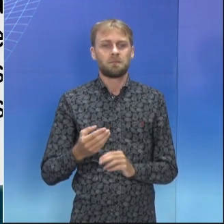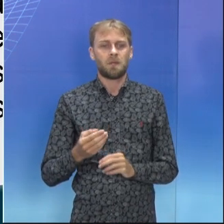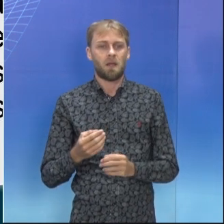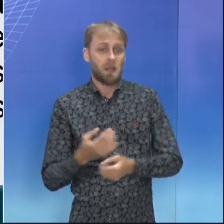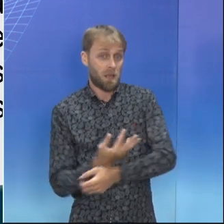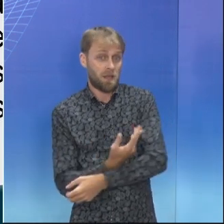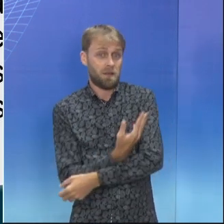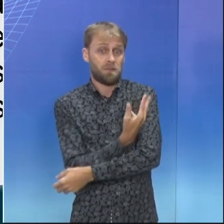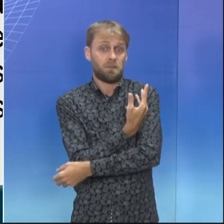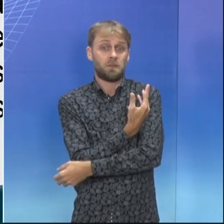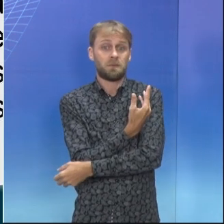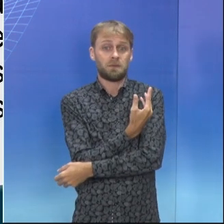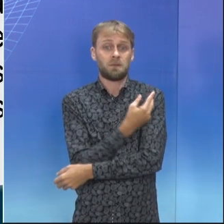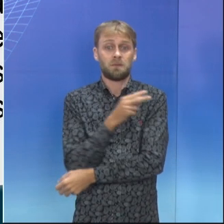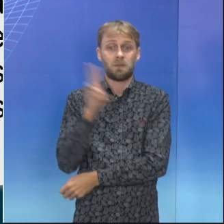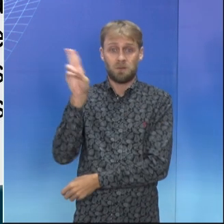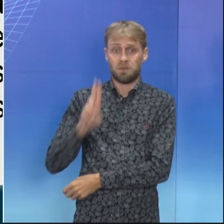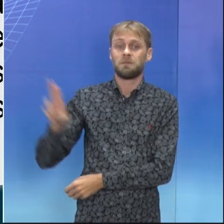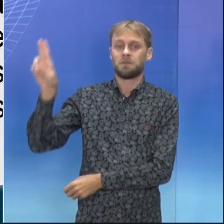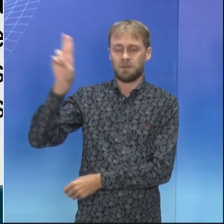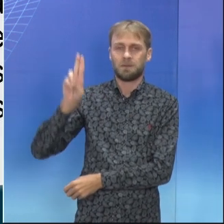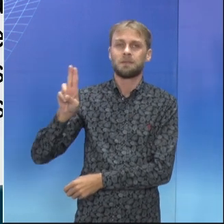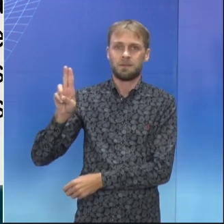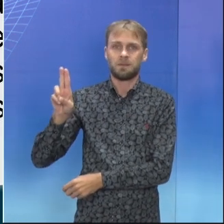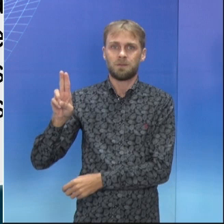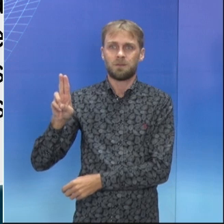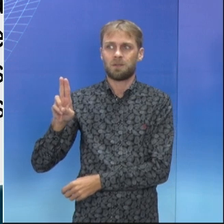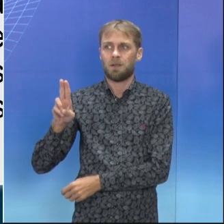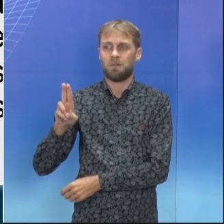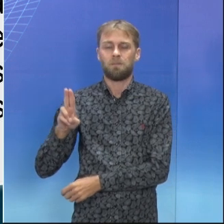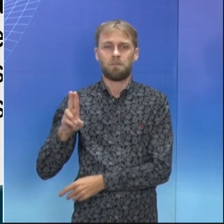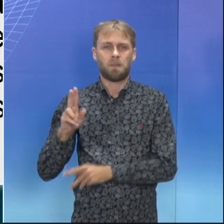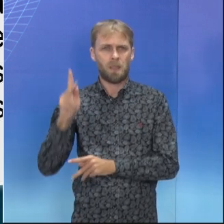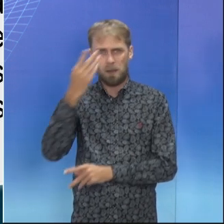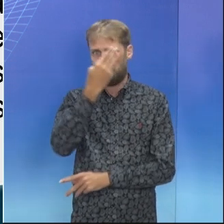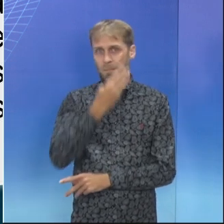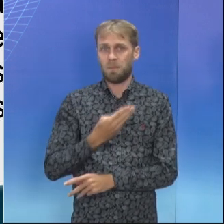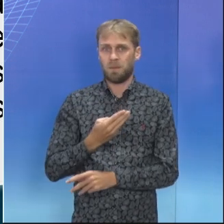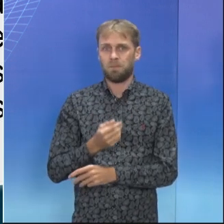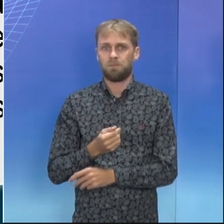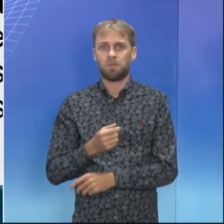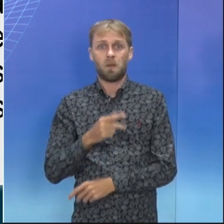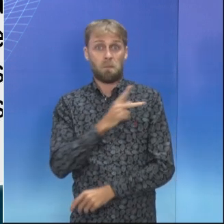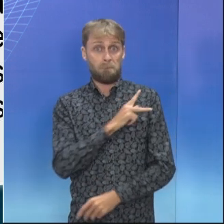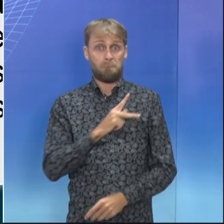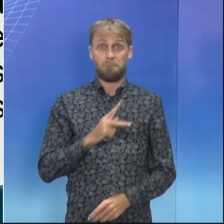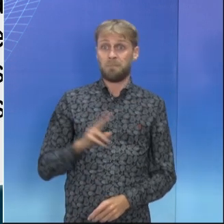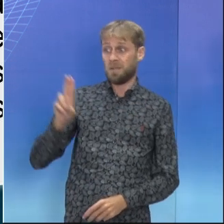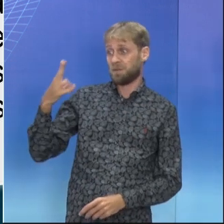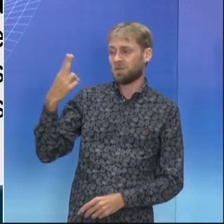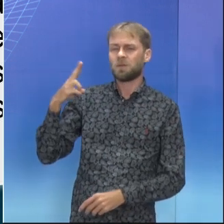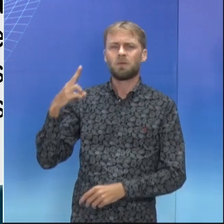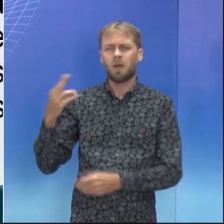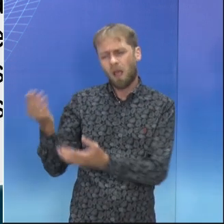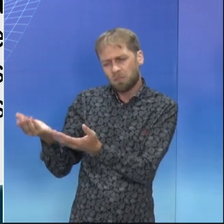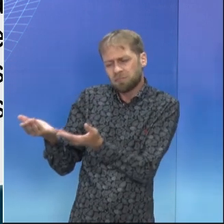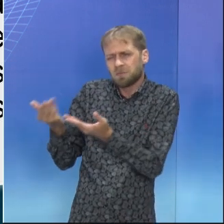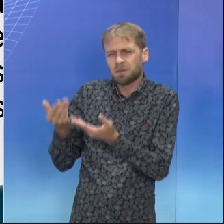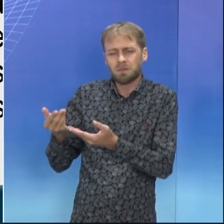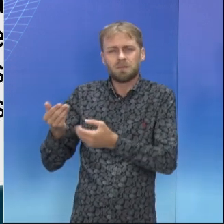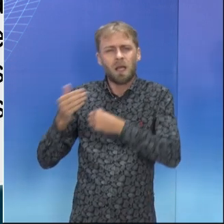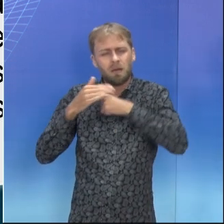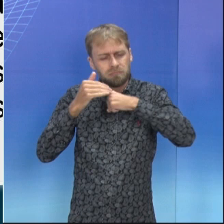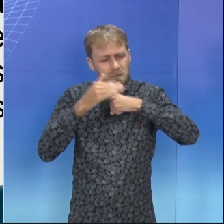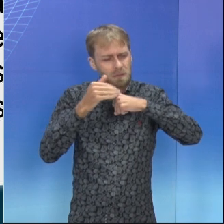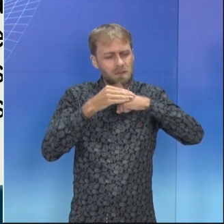Diz assim, el motivo encuentro de la universidad pública. El entonces mandatario uruguayo recibió